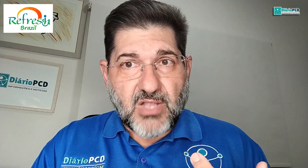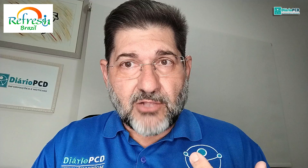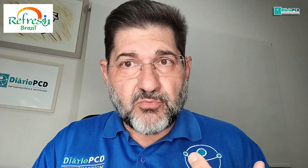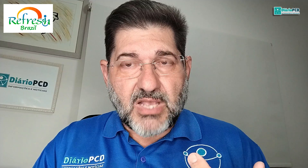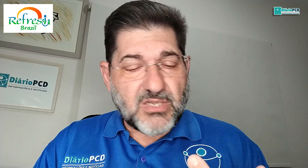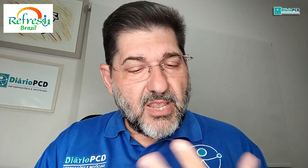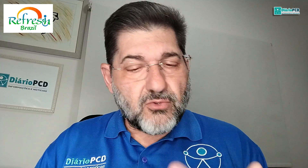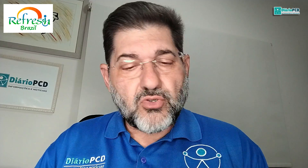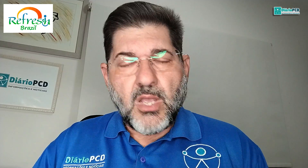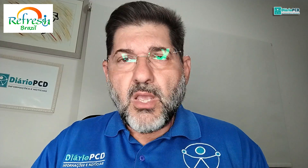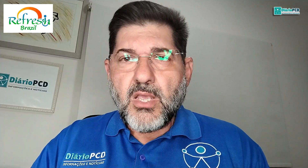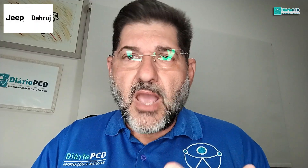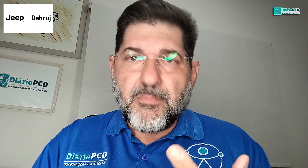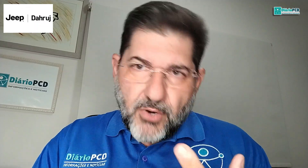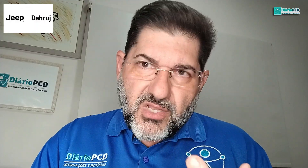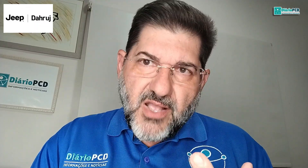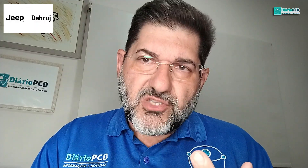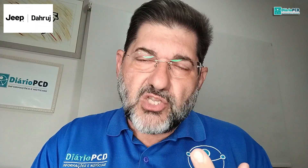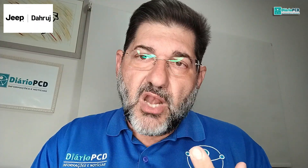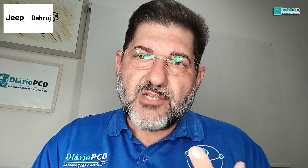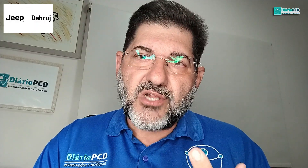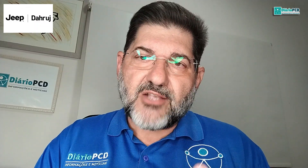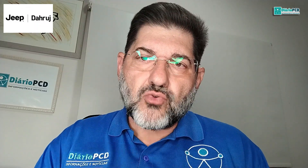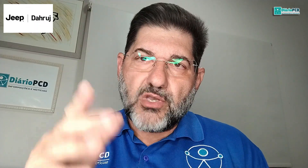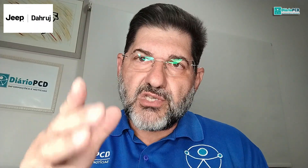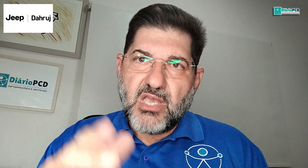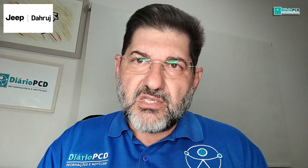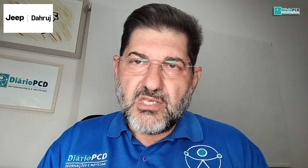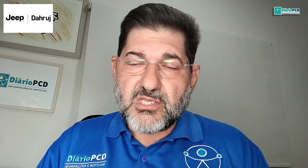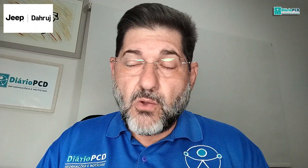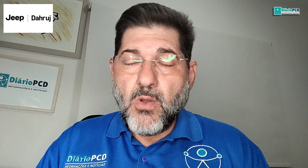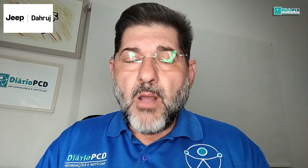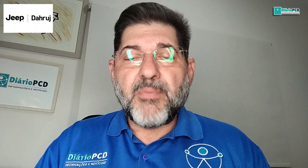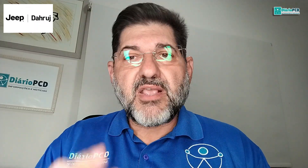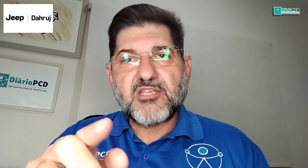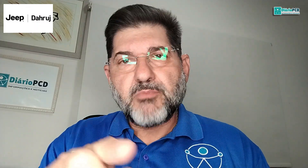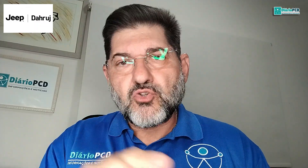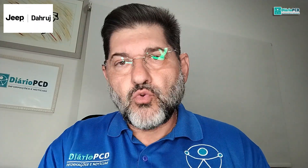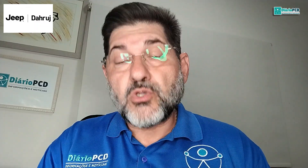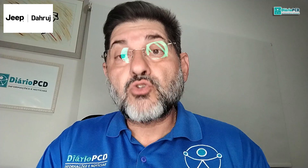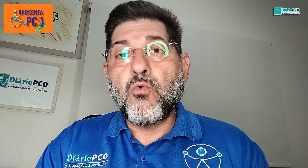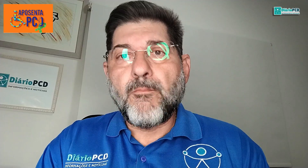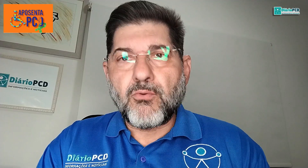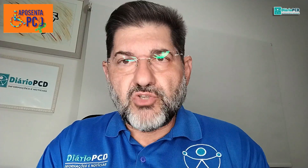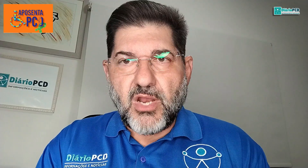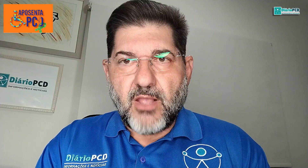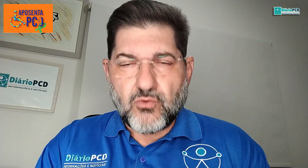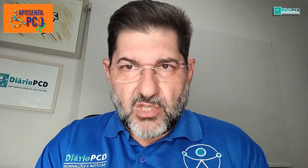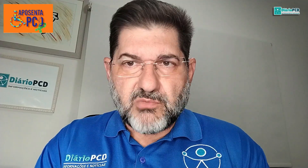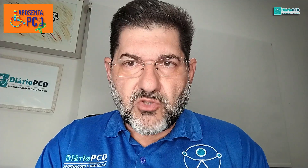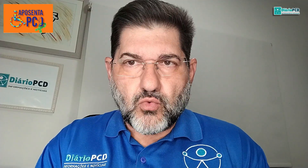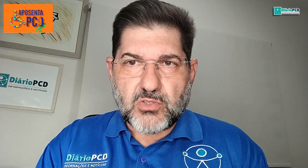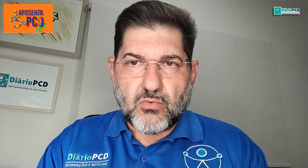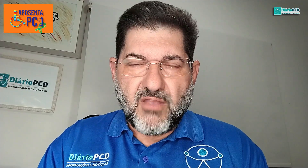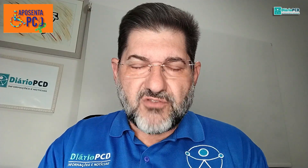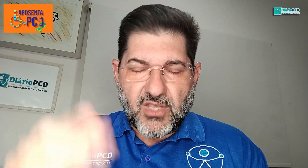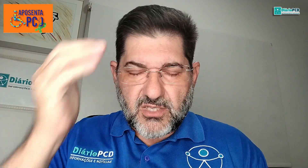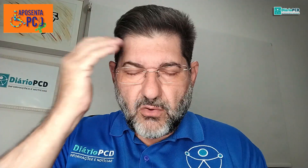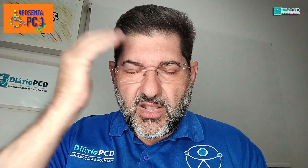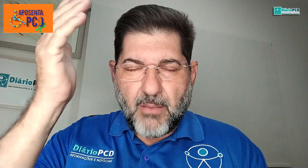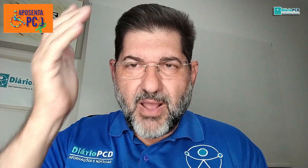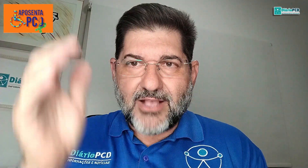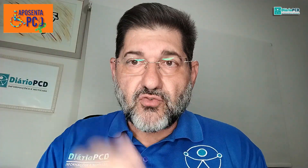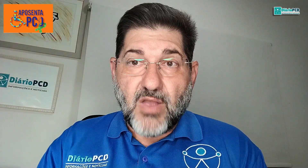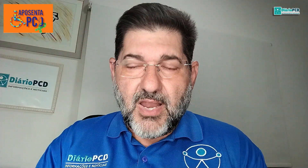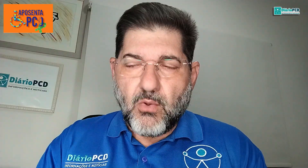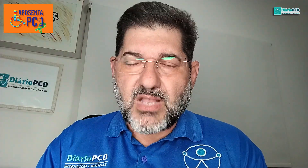principais estados brasileiros e a importância de legislações que existam para que as pessoas cumpram os direitos das pessoas com deficiência.